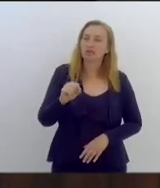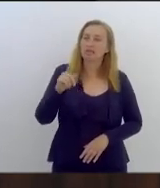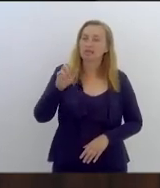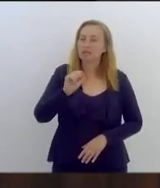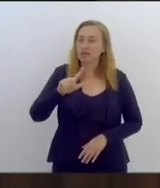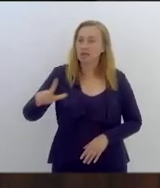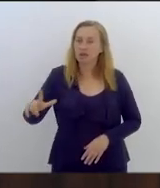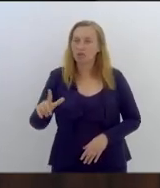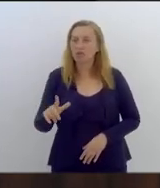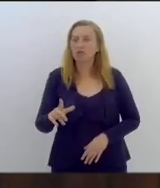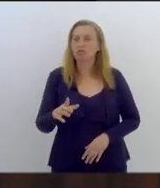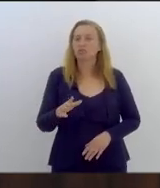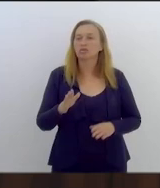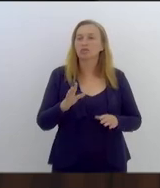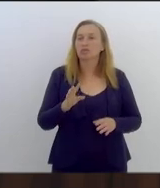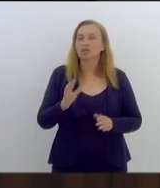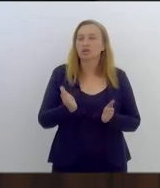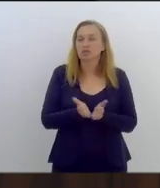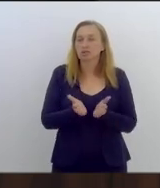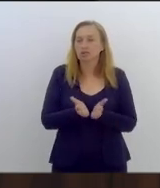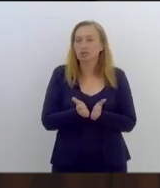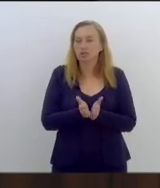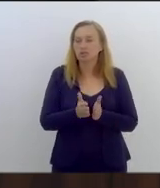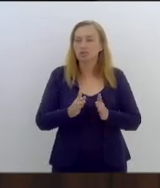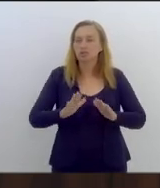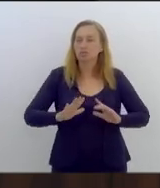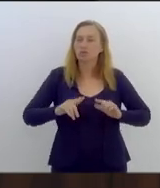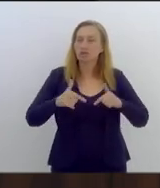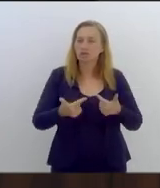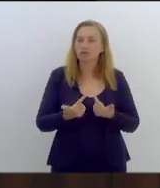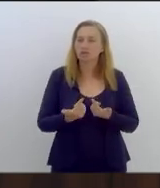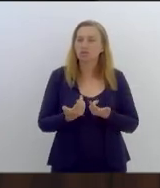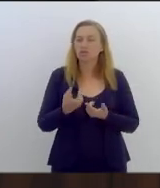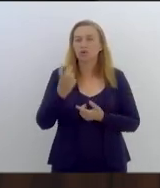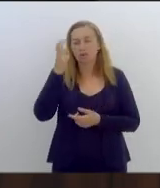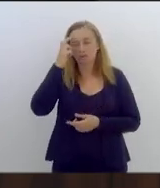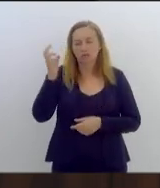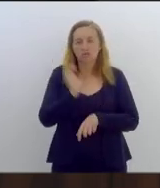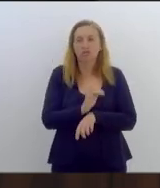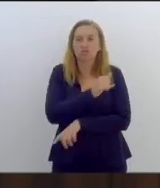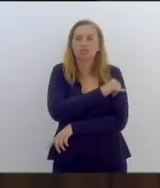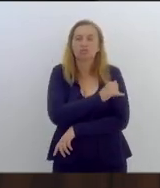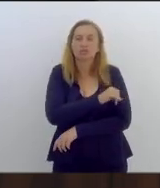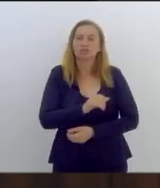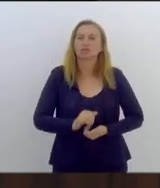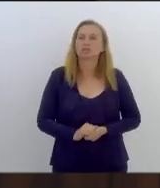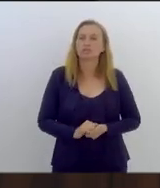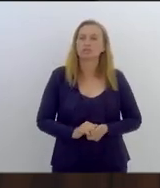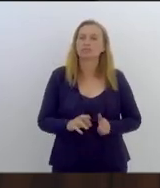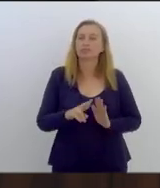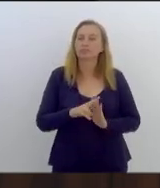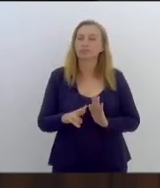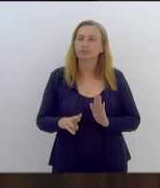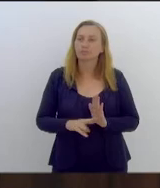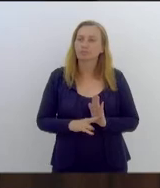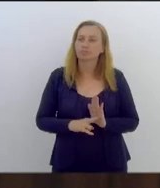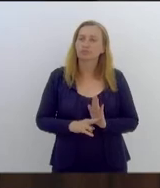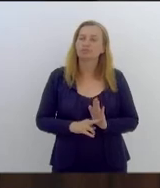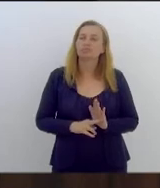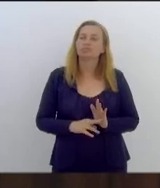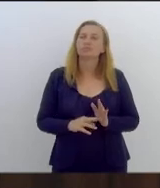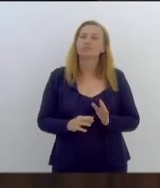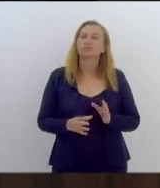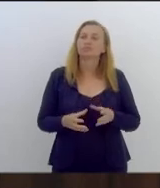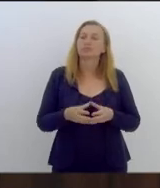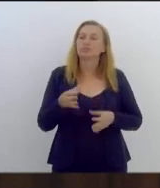Librelon, que reconhece o cristianismo como manifestação cultural no âmbito do Estado do Rio de Janeiro, pendente de pareceres das comissões Constituição e